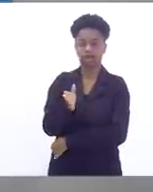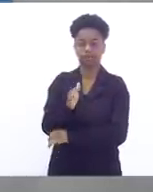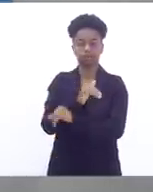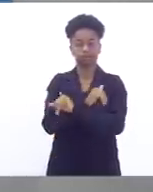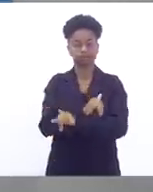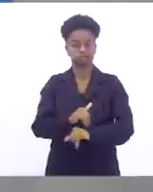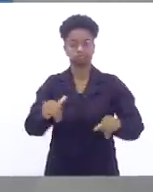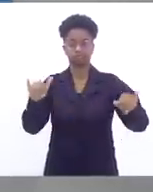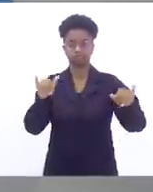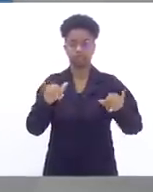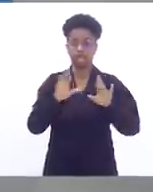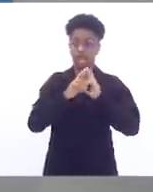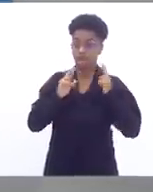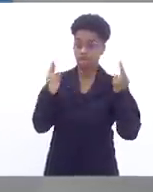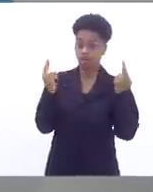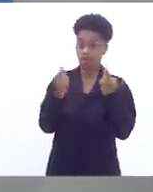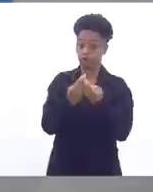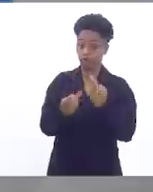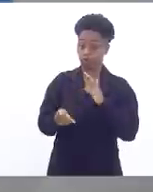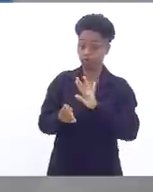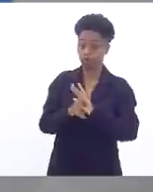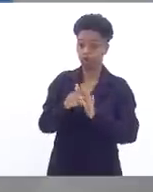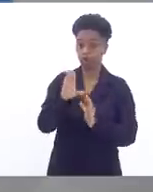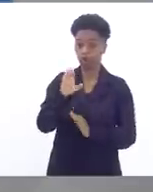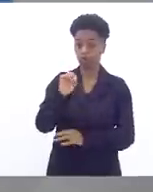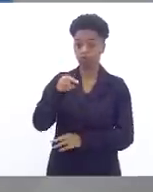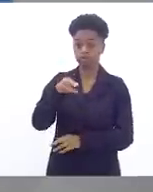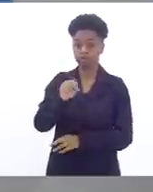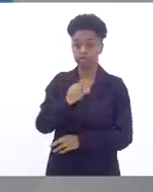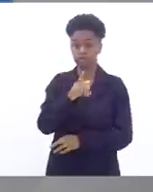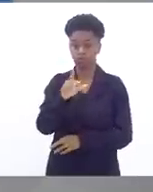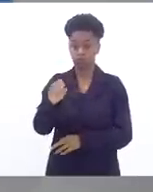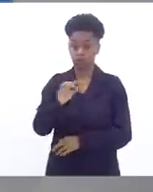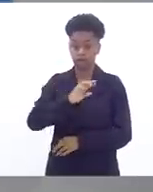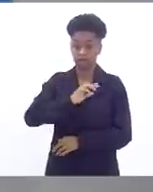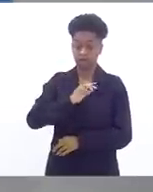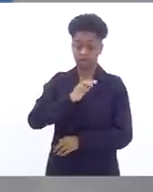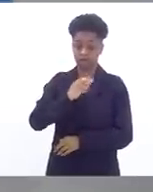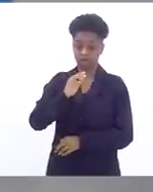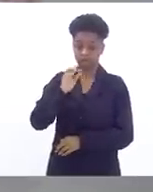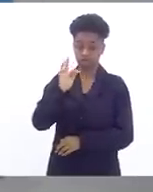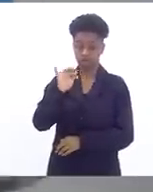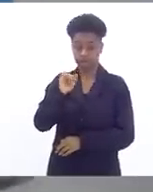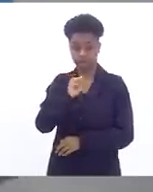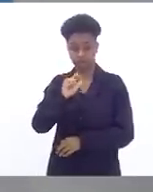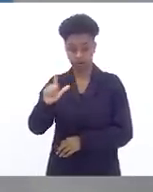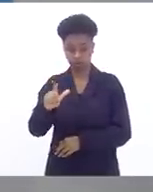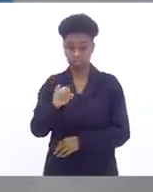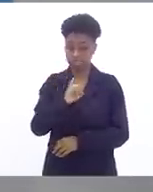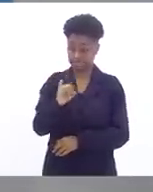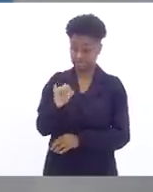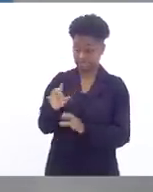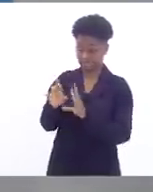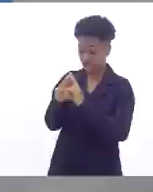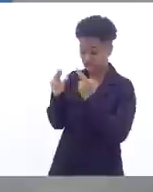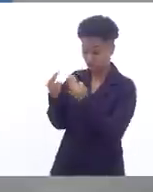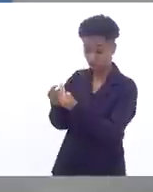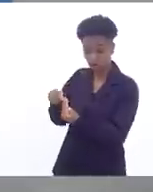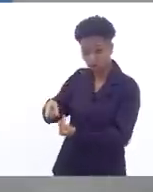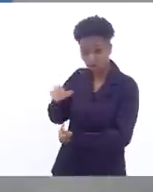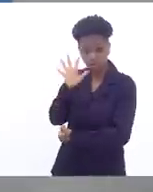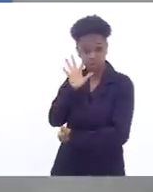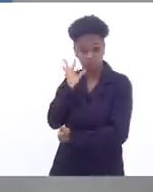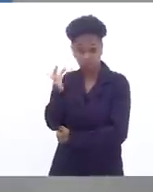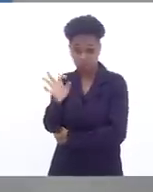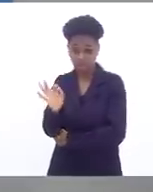alertada nas reuniões do conselho fiscal então assim se a reunião do conselho fiscal não resolve se o